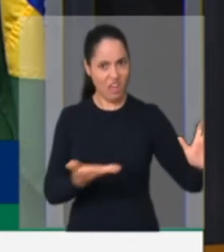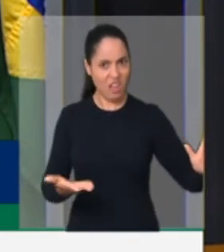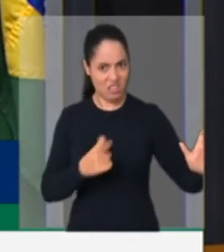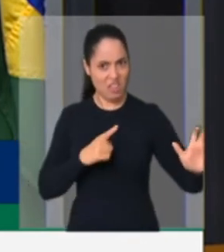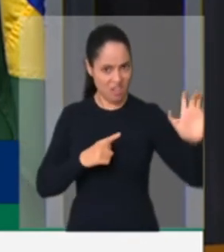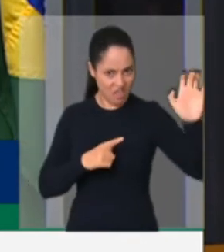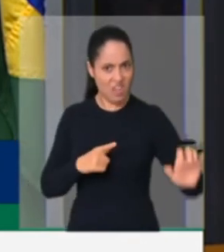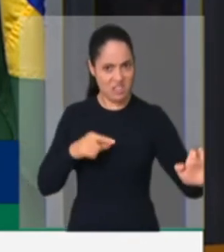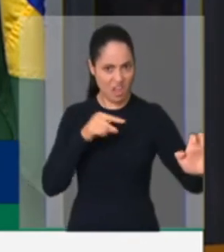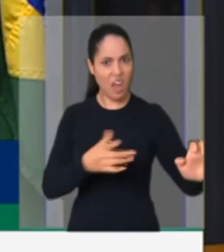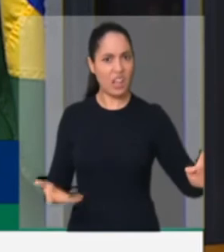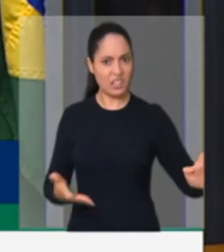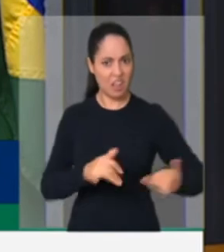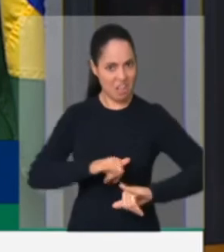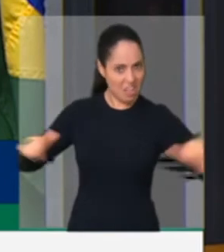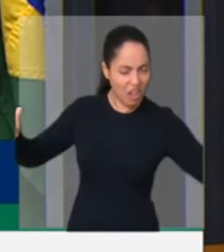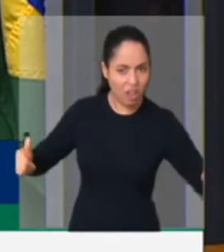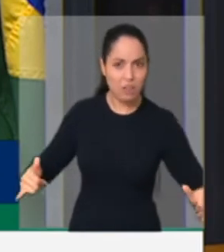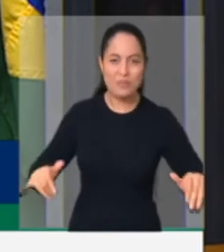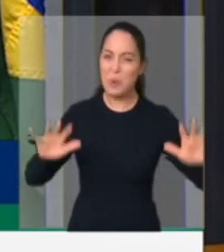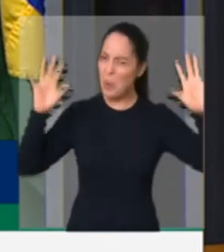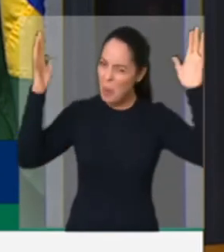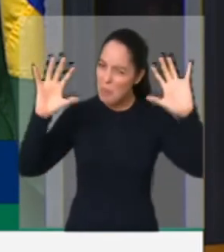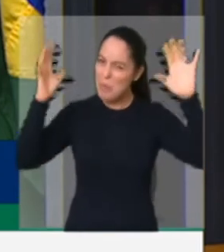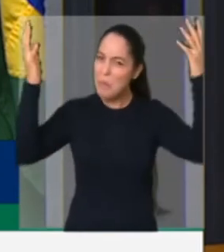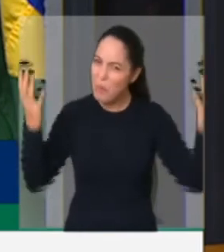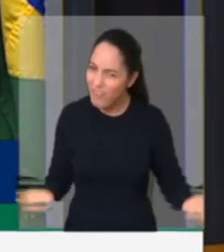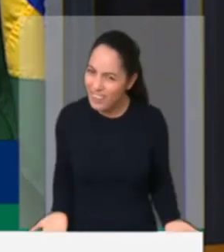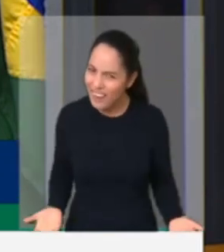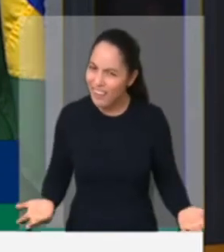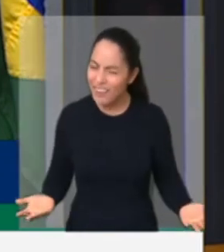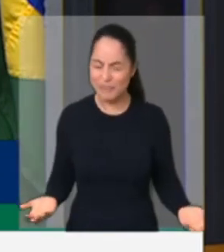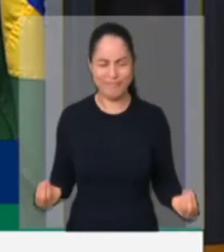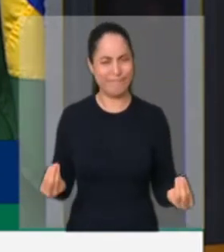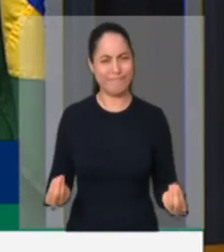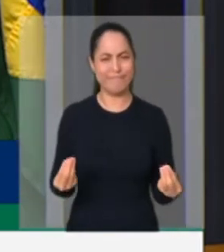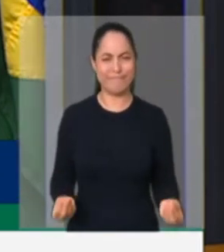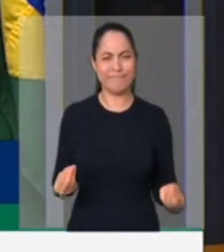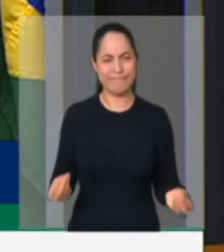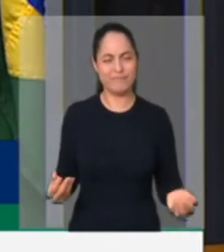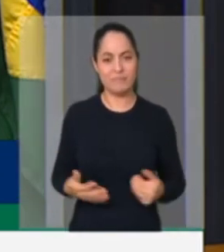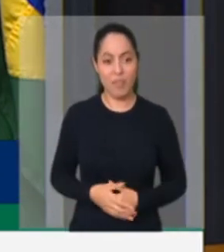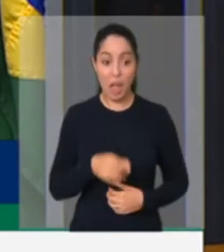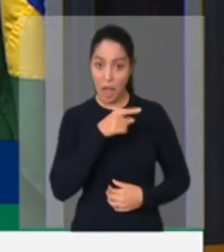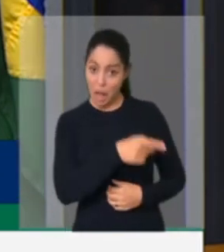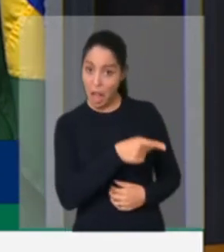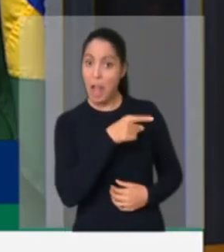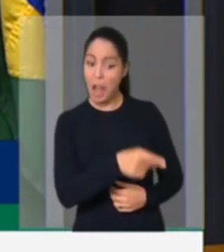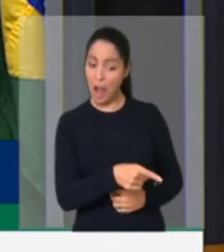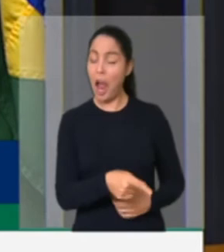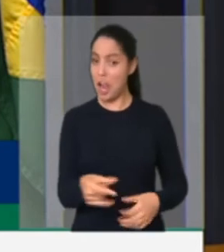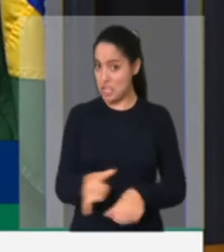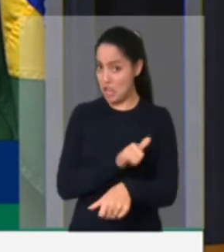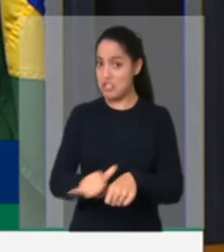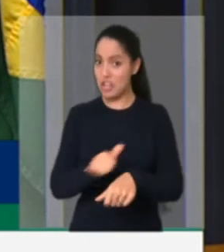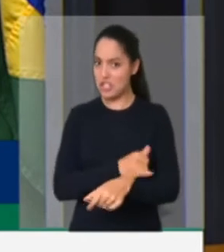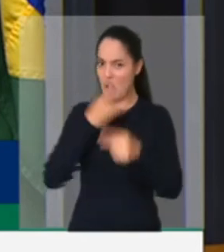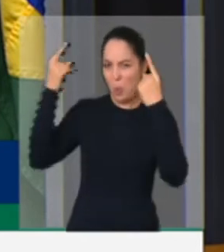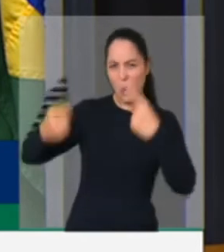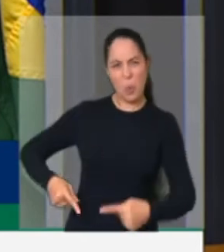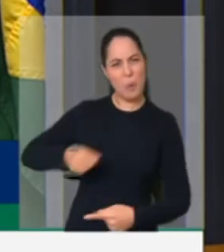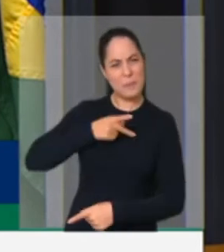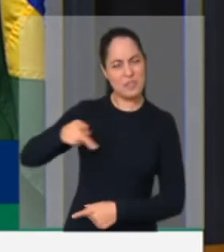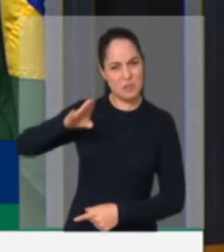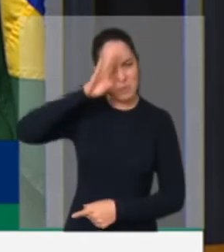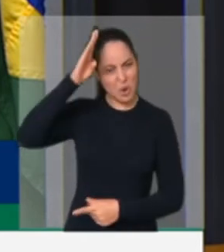foram comemorar comemorar porque isso é um elemento para ele que eles possam colocar na sua narrativa contra o presidente